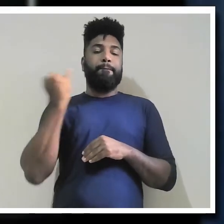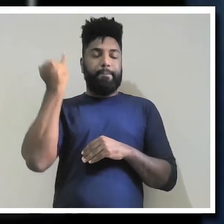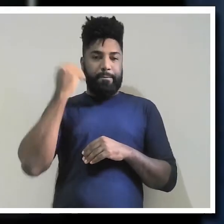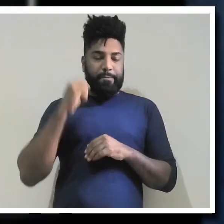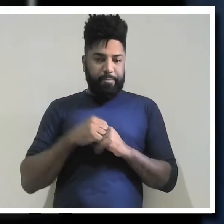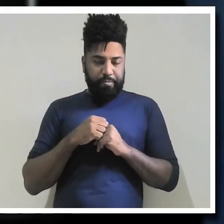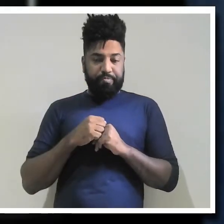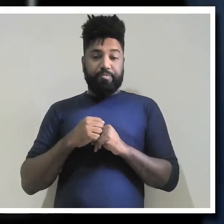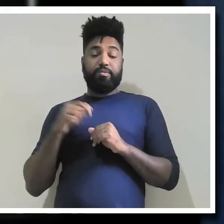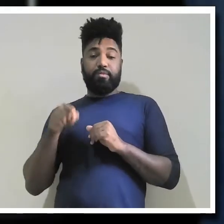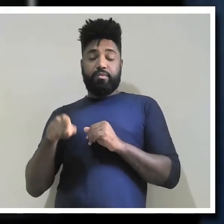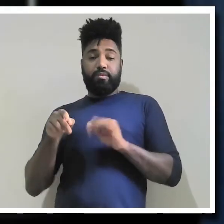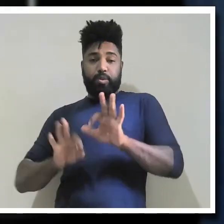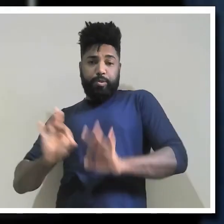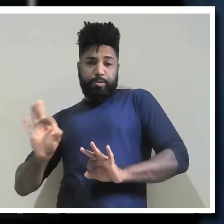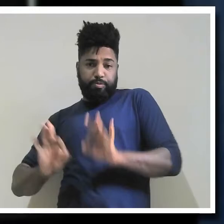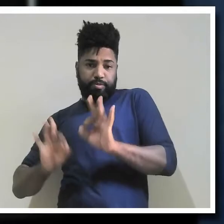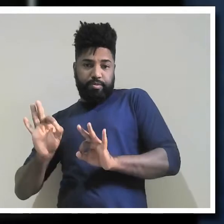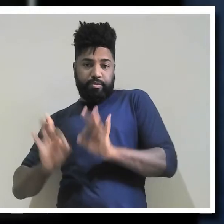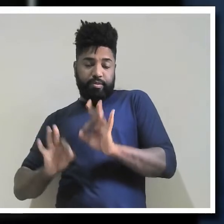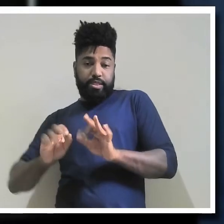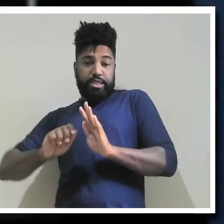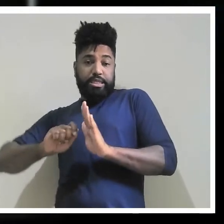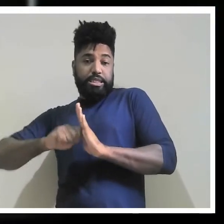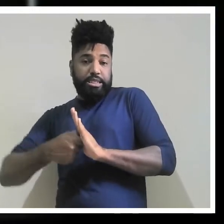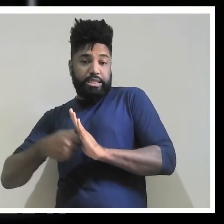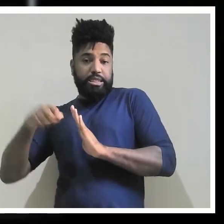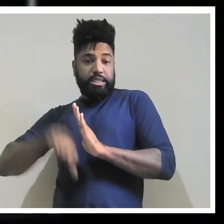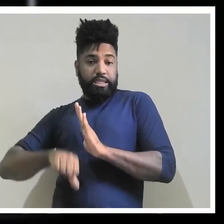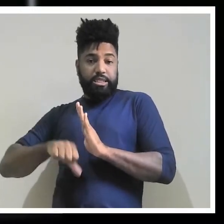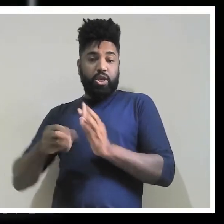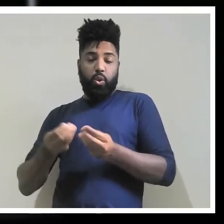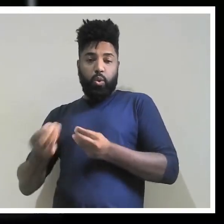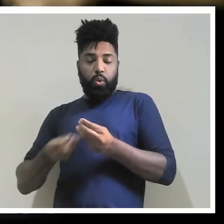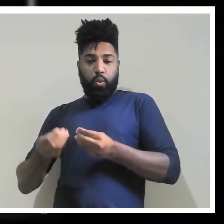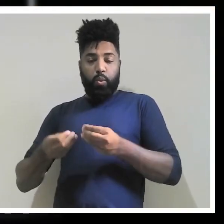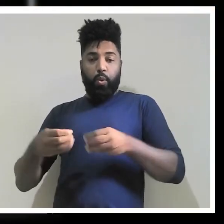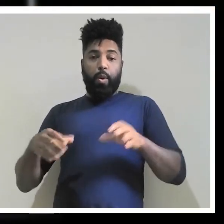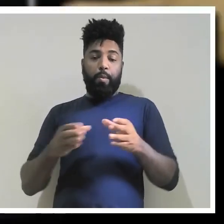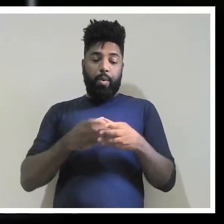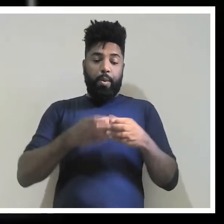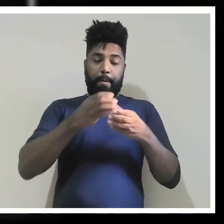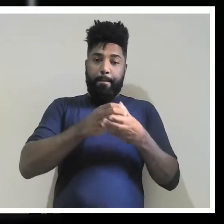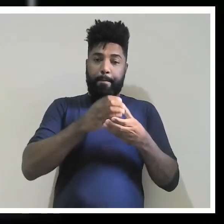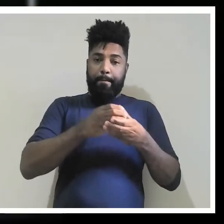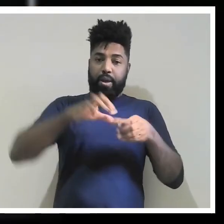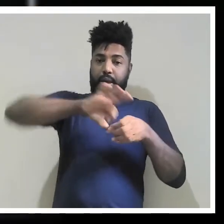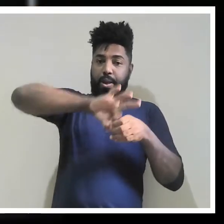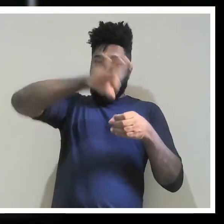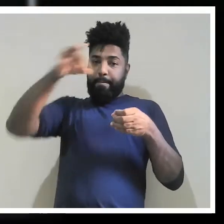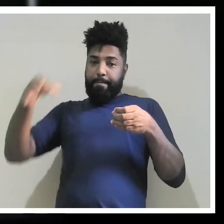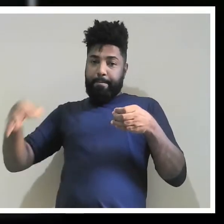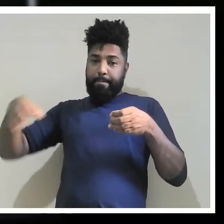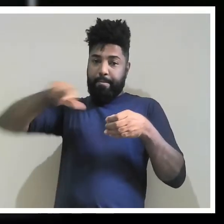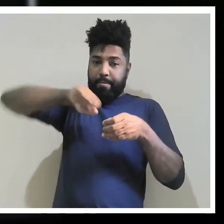passo para desligar esse sistema é tirar a mangueira do Becker para depois desligar o aquecimento. Se você desliga o aquecimento do balão